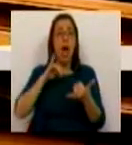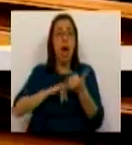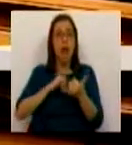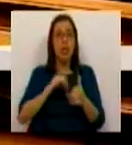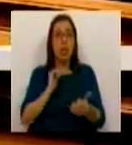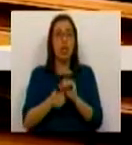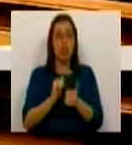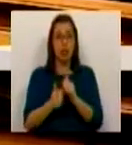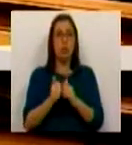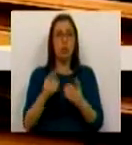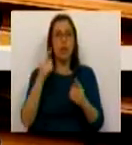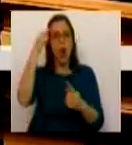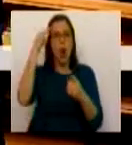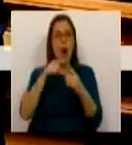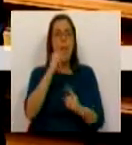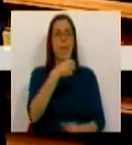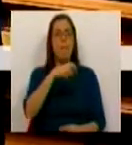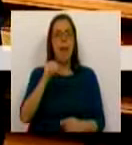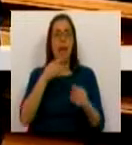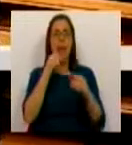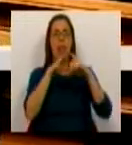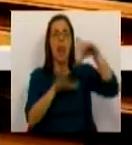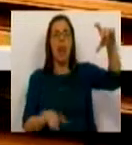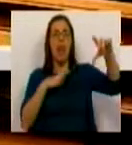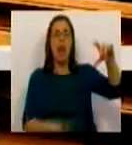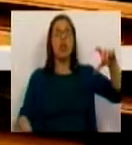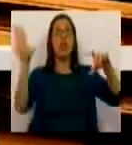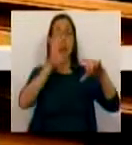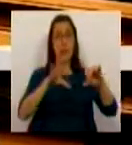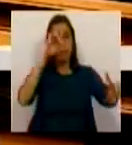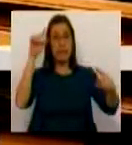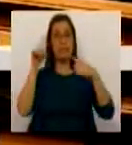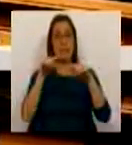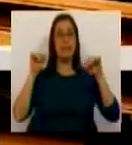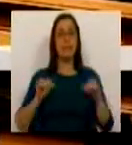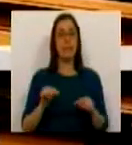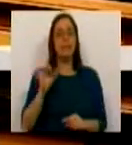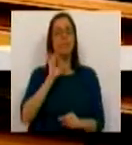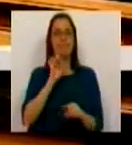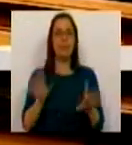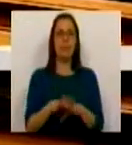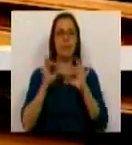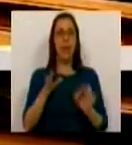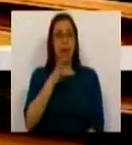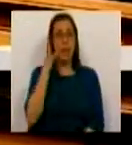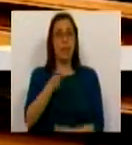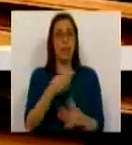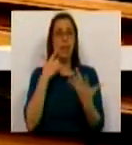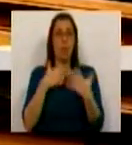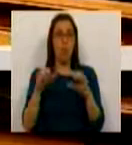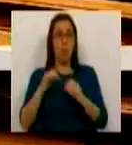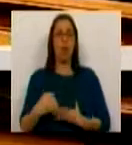associações desportivas sem fins lucrativos no território nacional. A este propósito, importa igualmente assinalar o